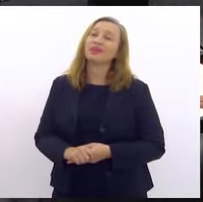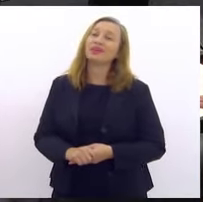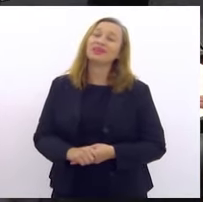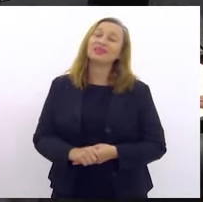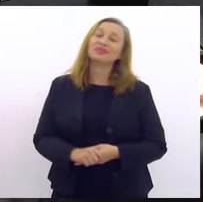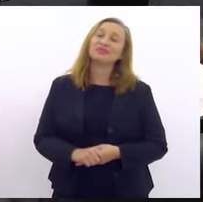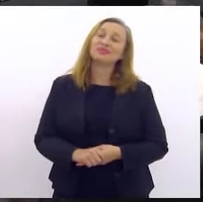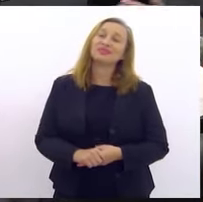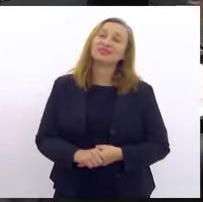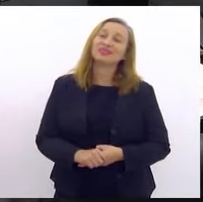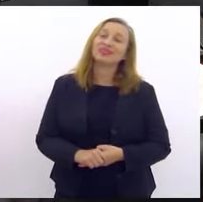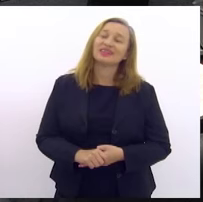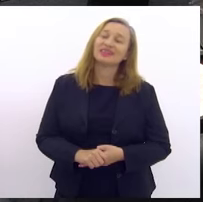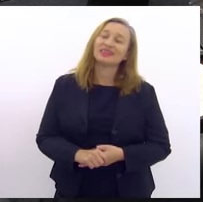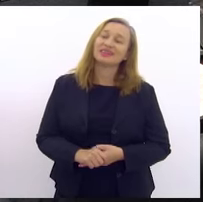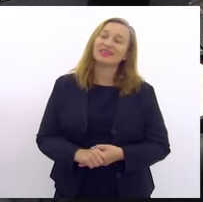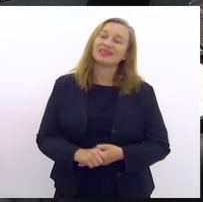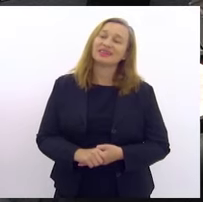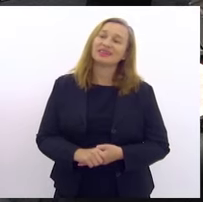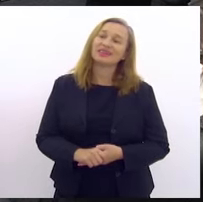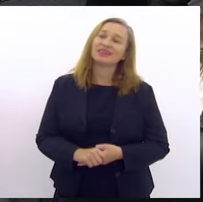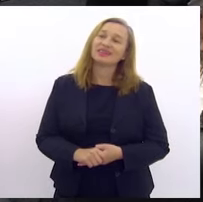O.